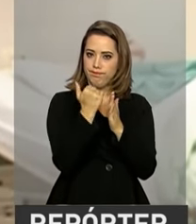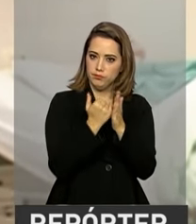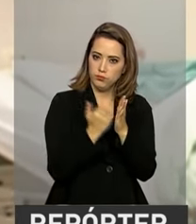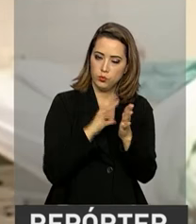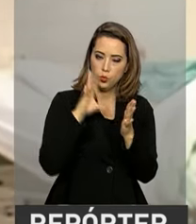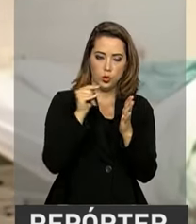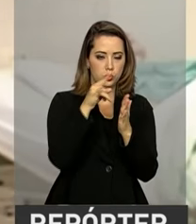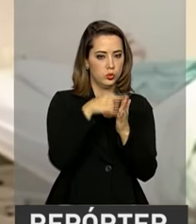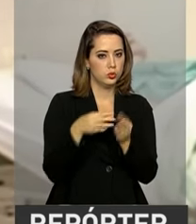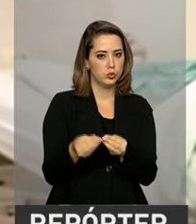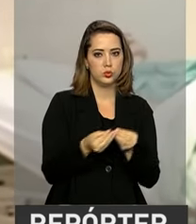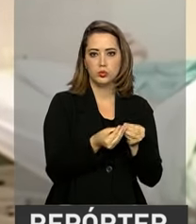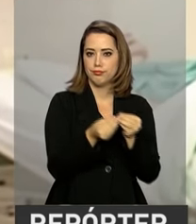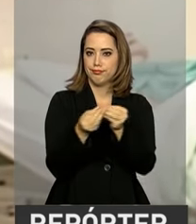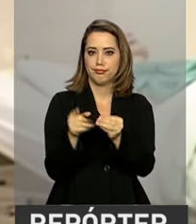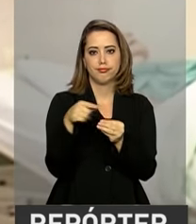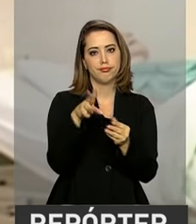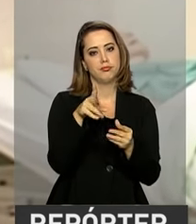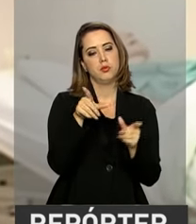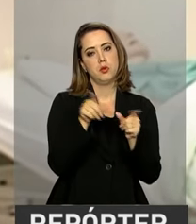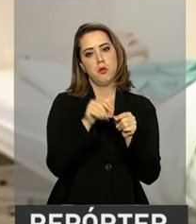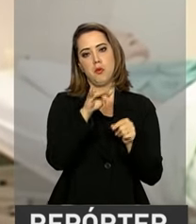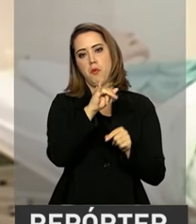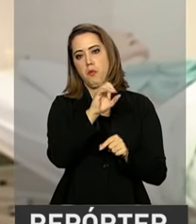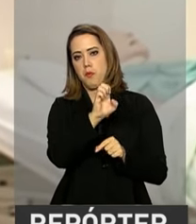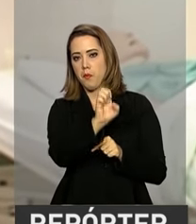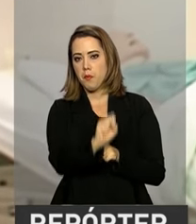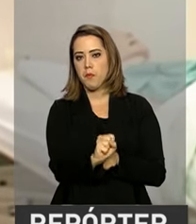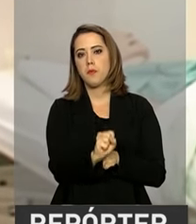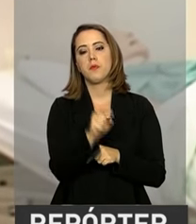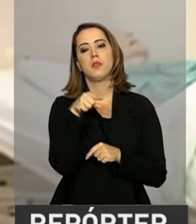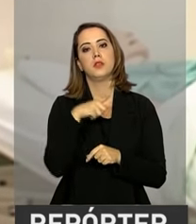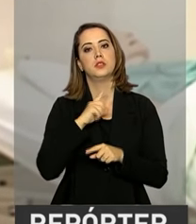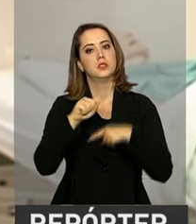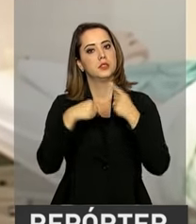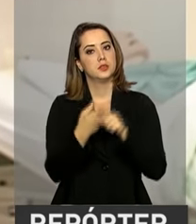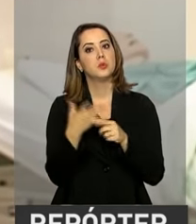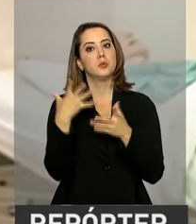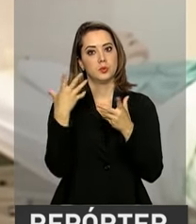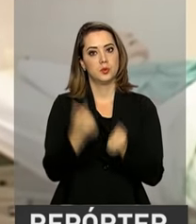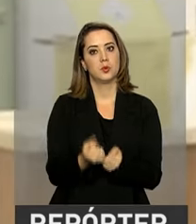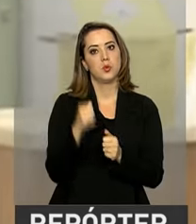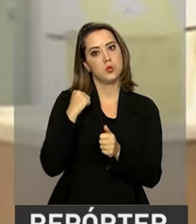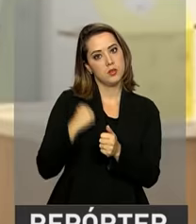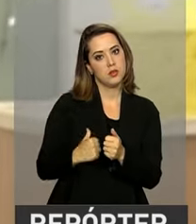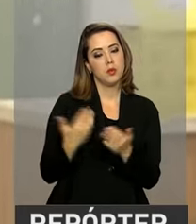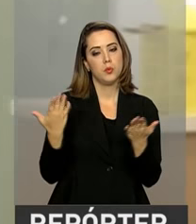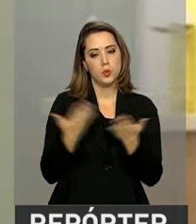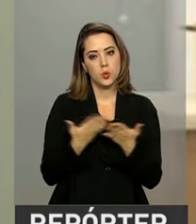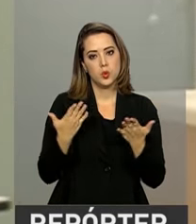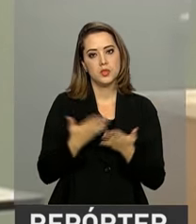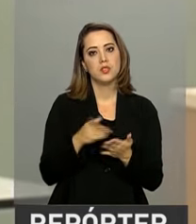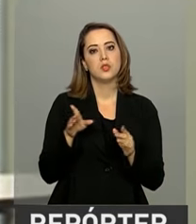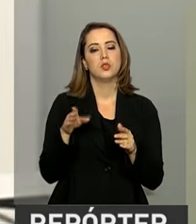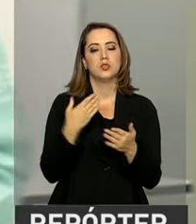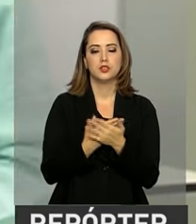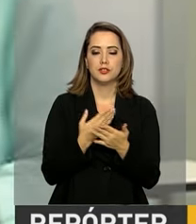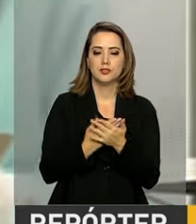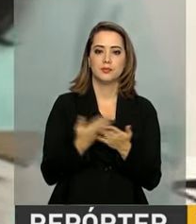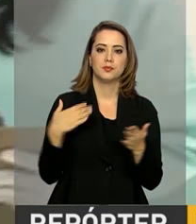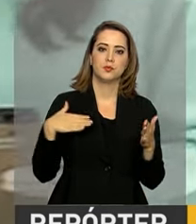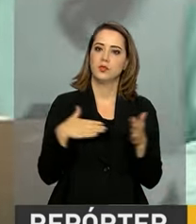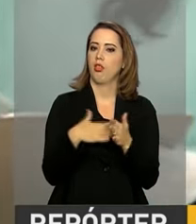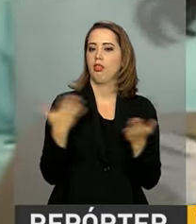com 75% e depois disso consegui a bolsa e tô estudando até hoje e quem deseja fazer assim como a